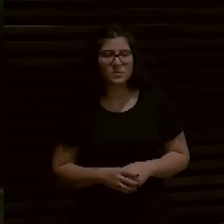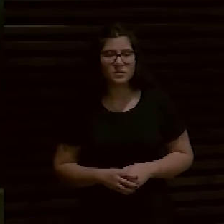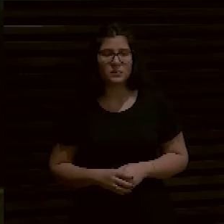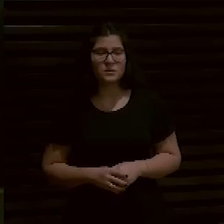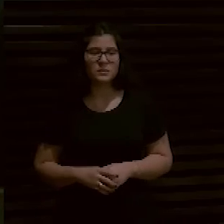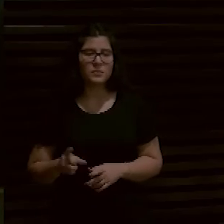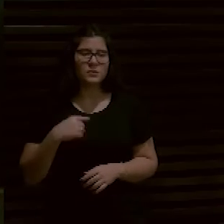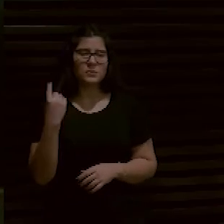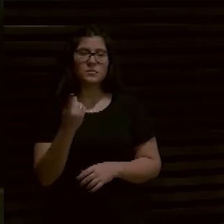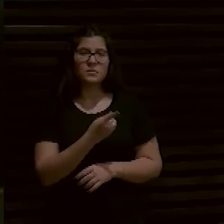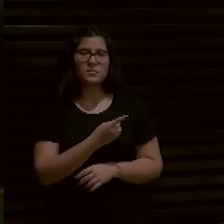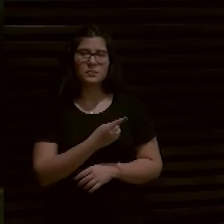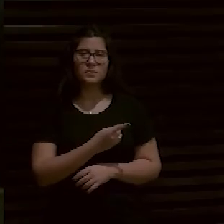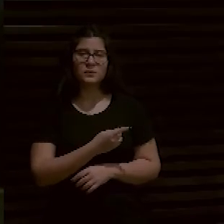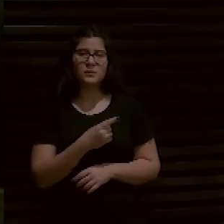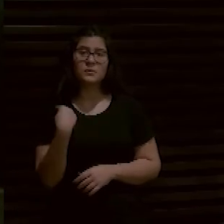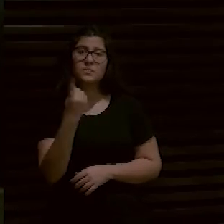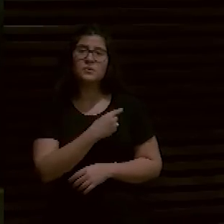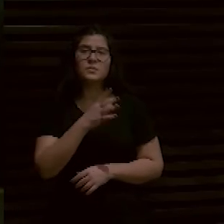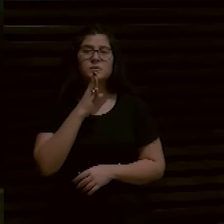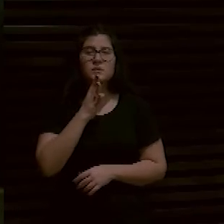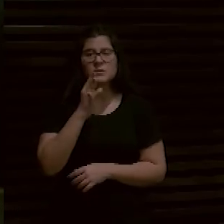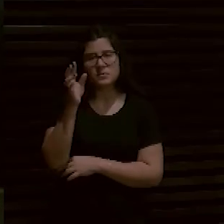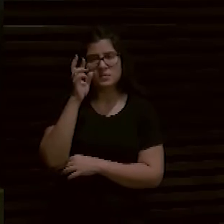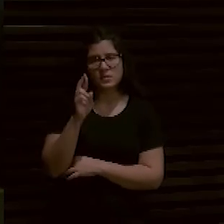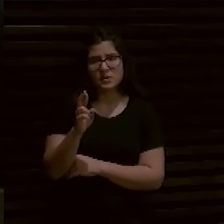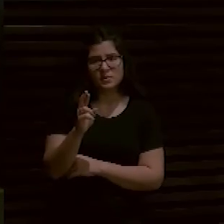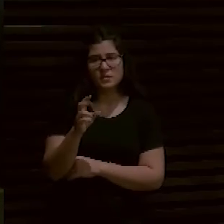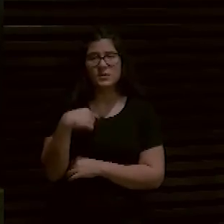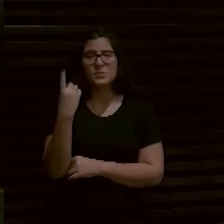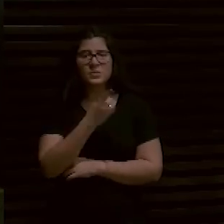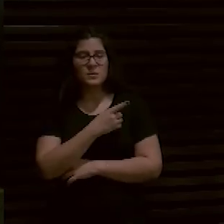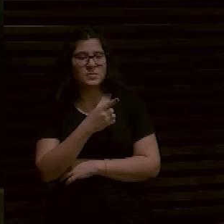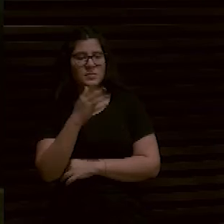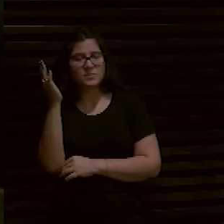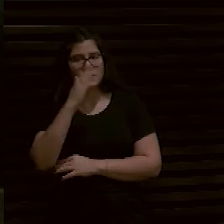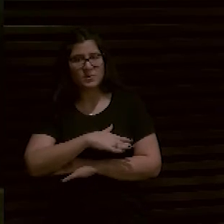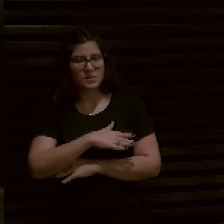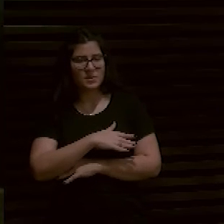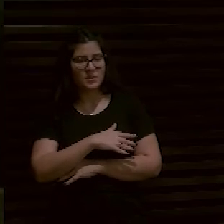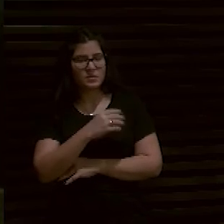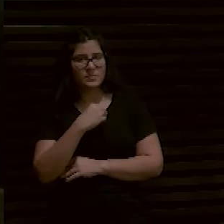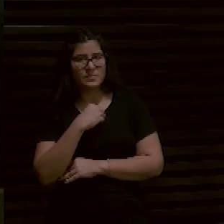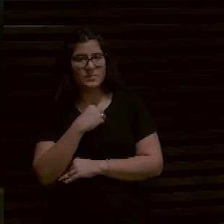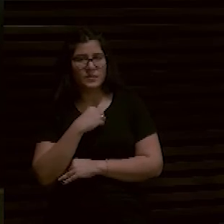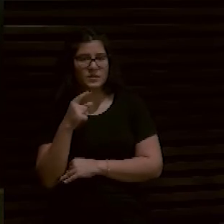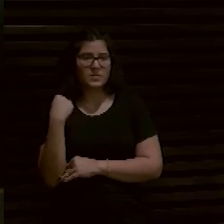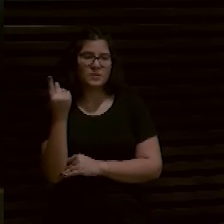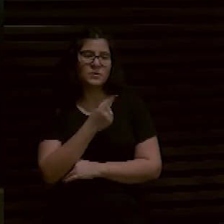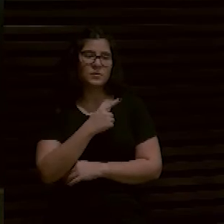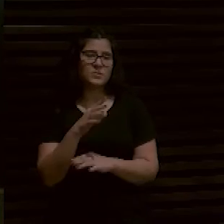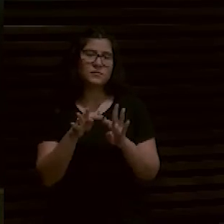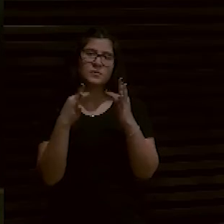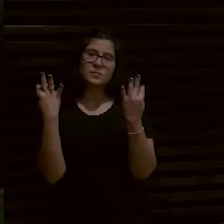Olha o que ele diz ao Senhor. Conhecemos, ó Senhor, a nossa maldade e a iniquidade de nossos pais, porque temos